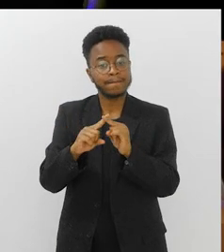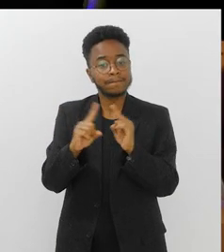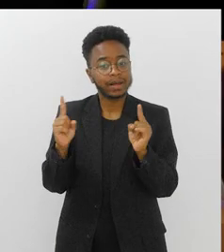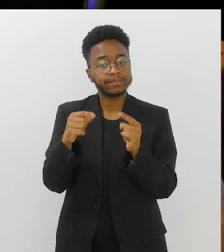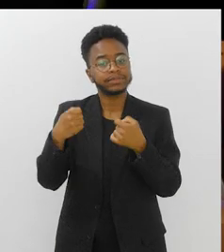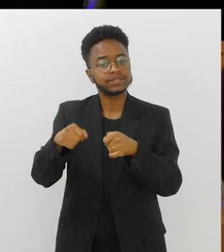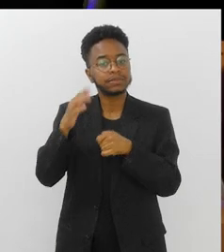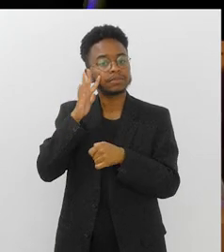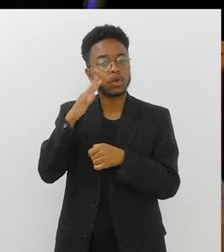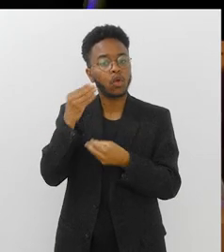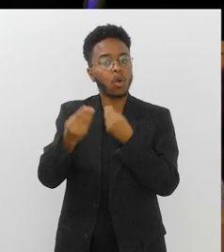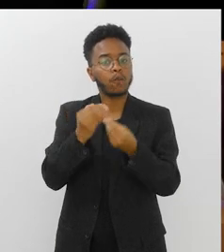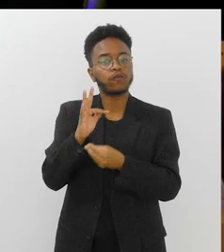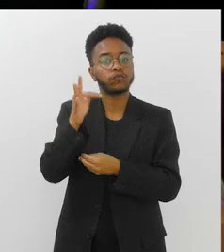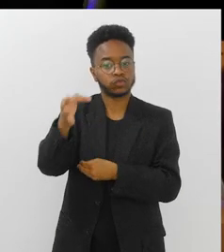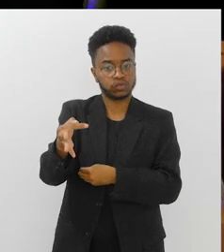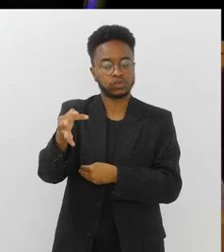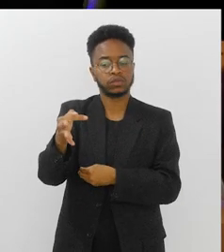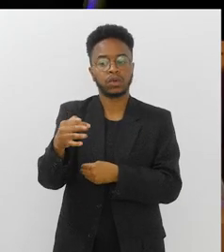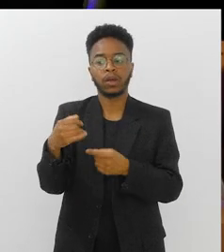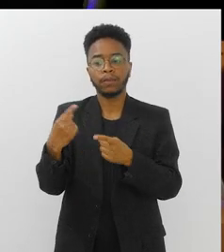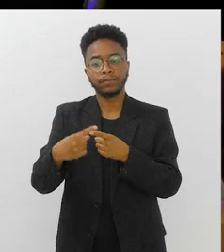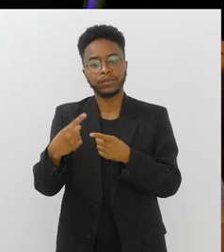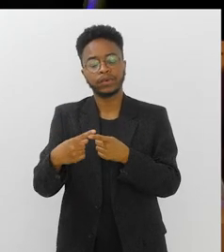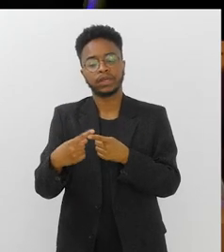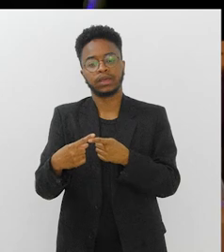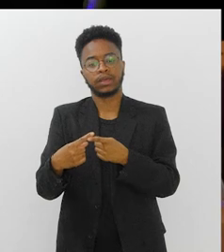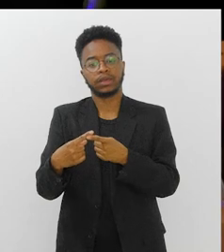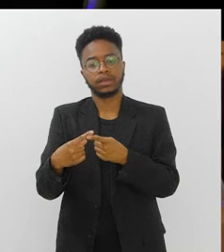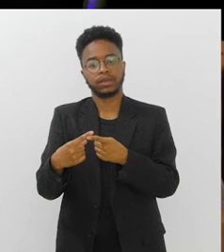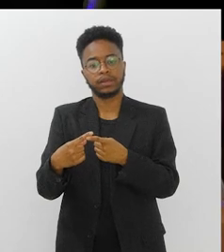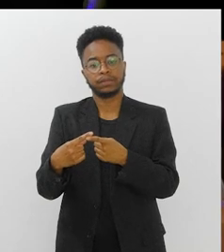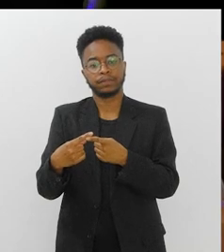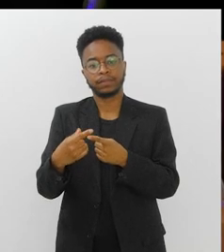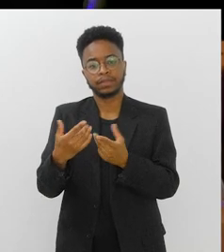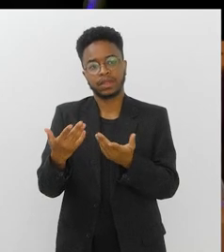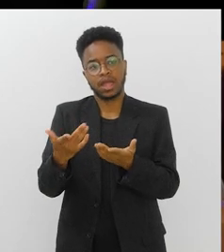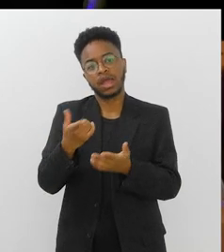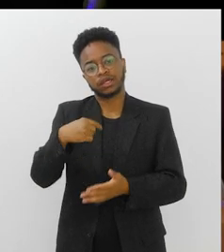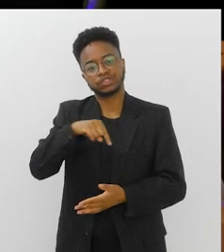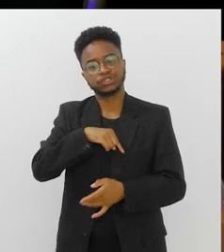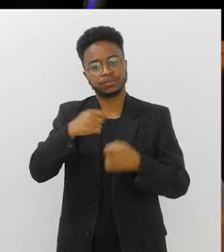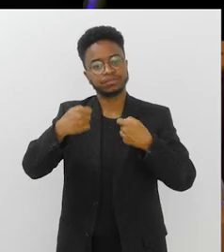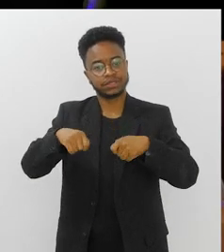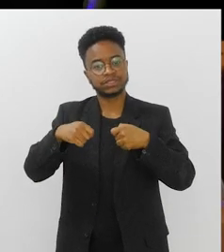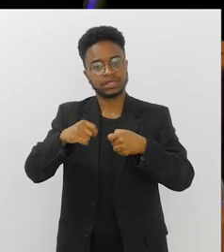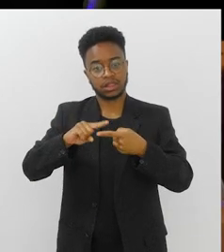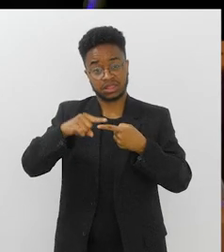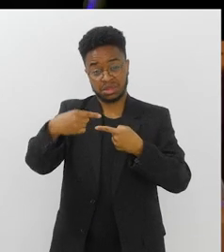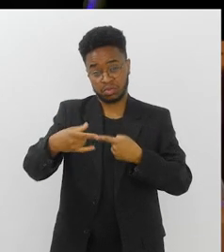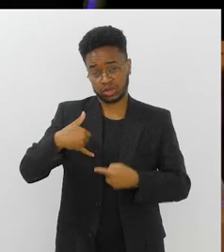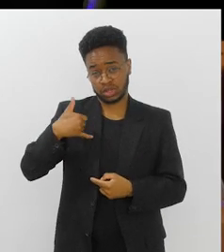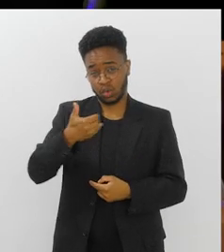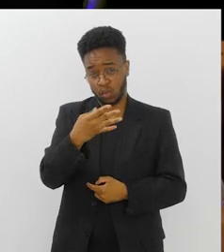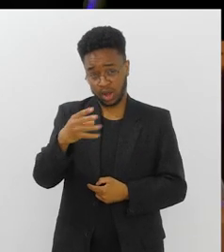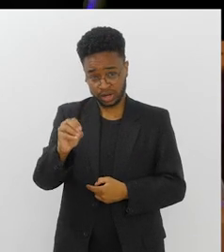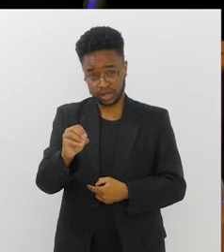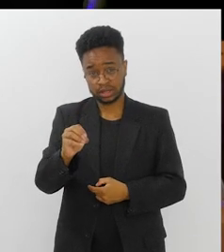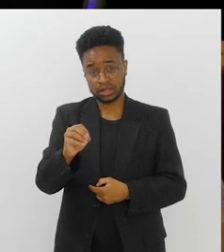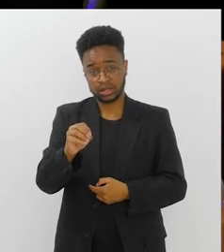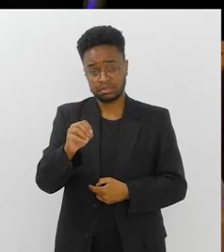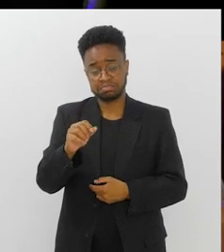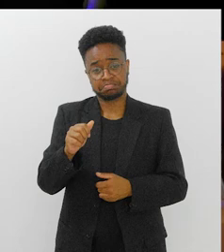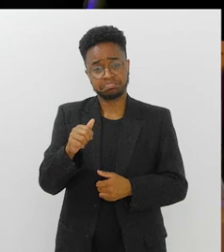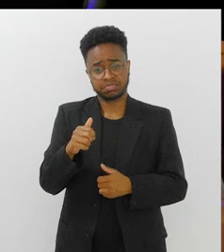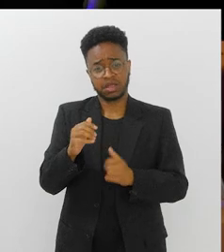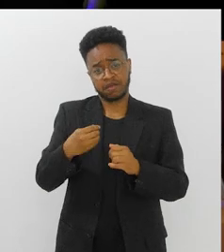é pensar também lá na frente até porque e a gente né Precisa depois dos 40 anos a gente vai